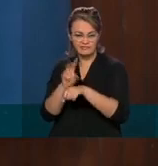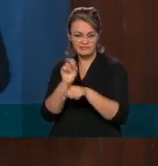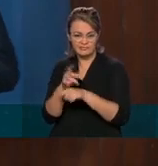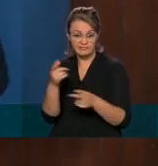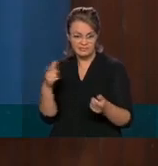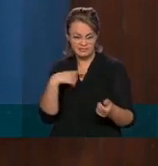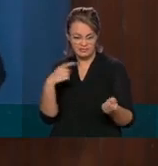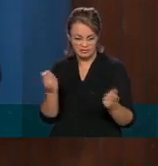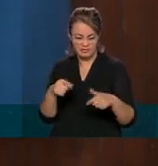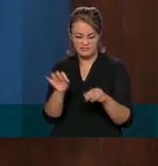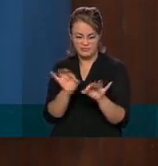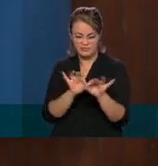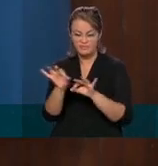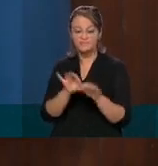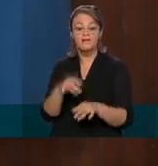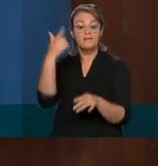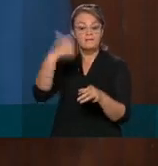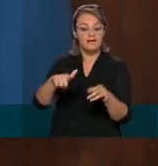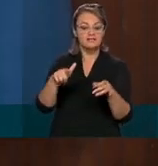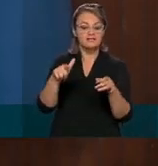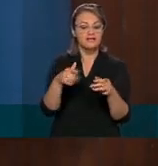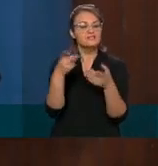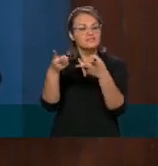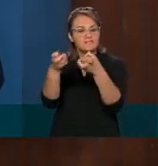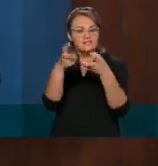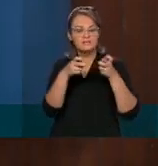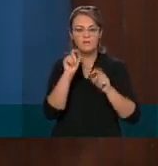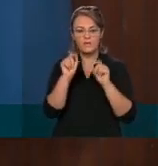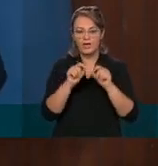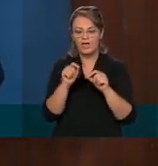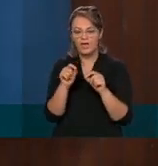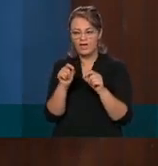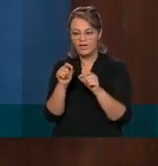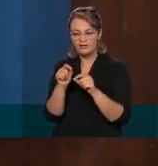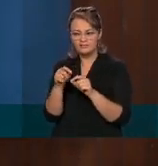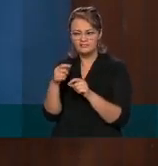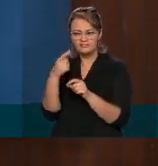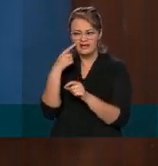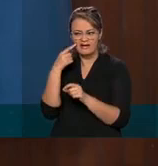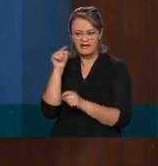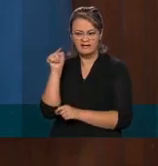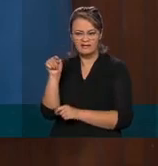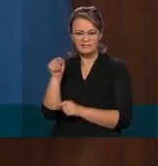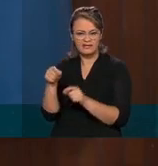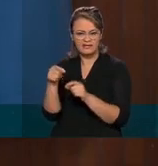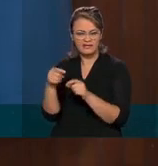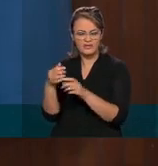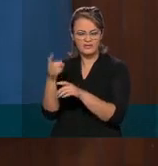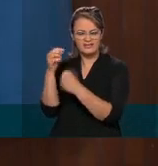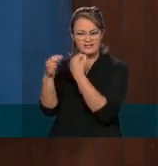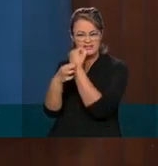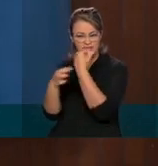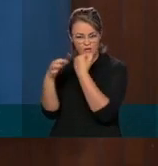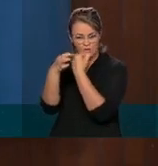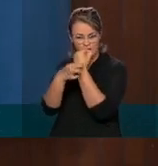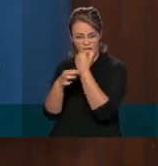Além disso, a gente cobrou e a gente verificou se as evidências para caracterizar essas